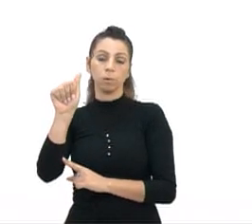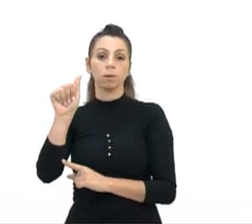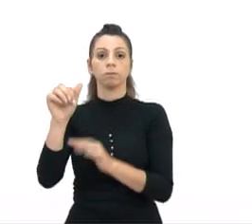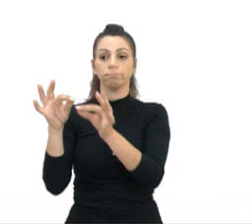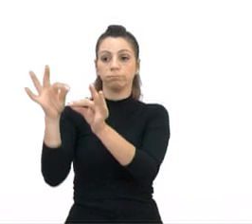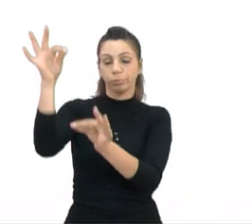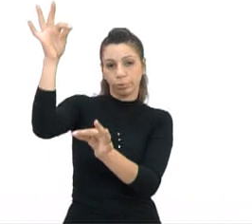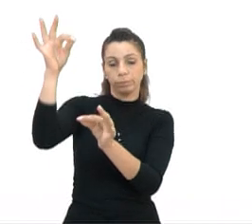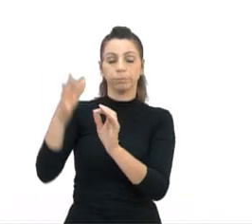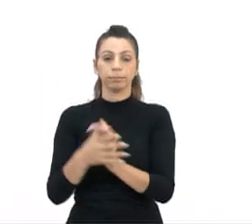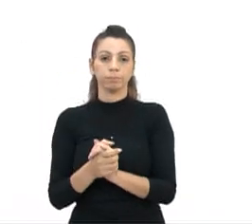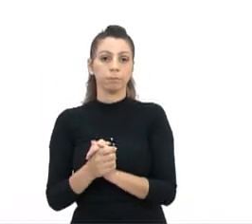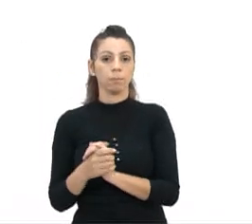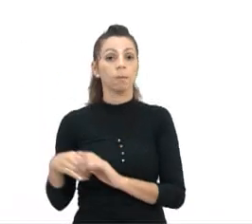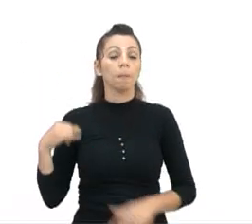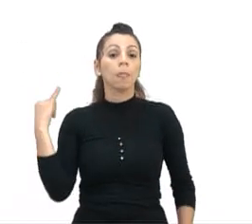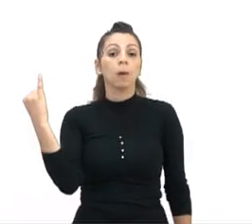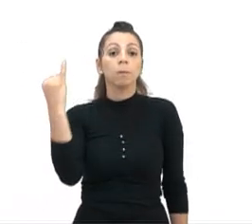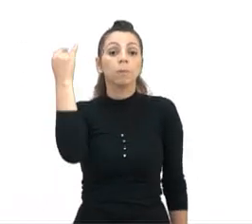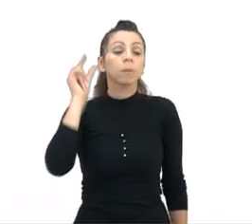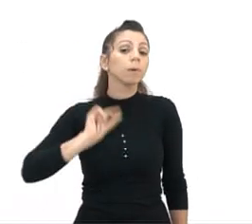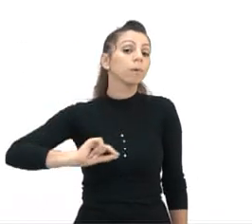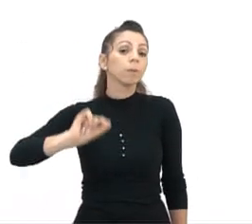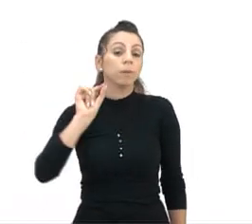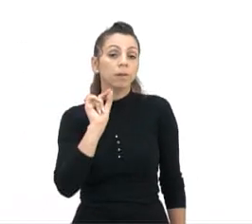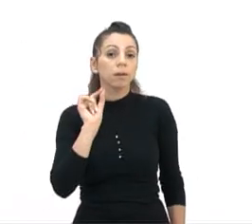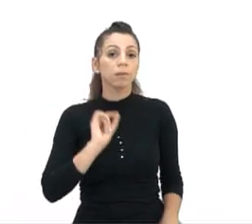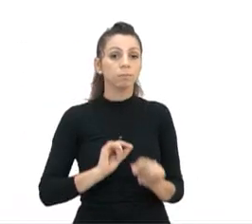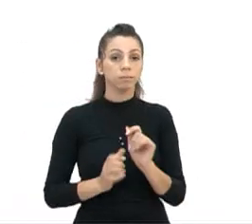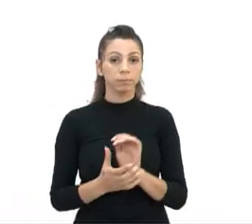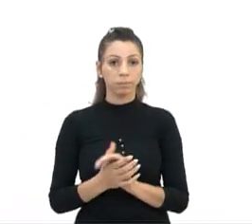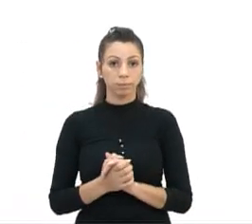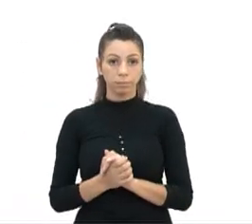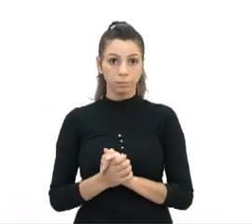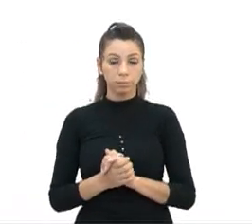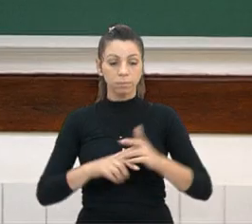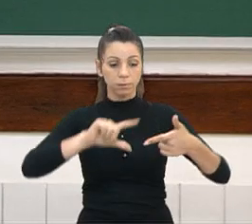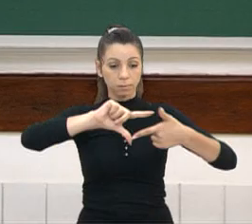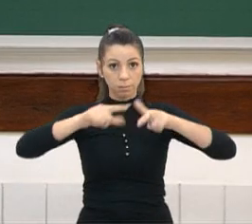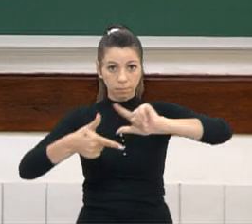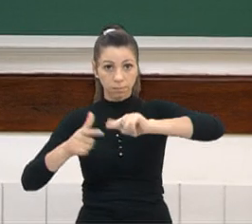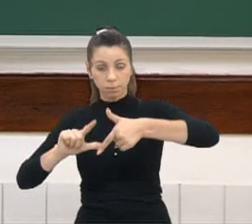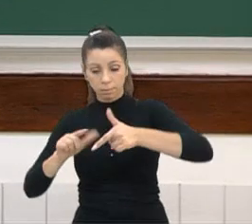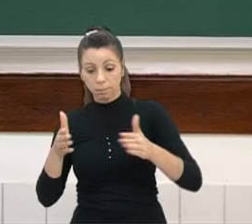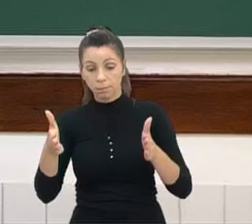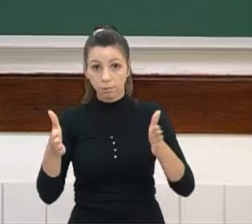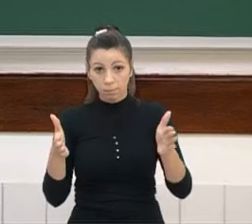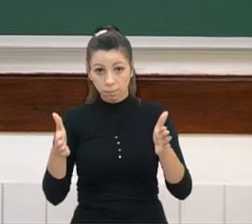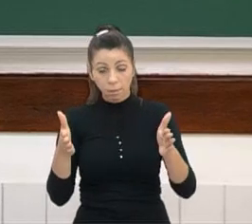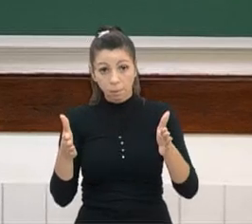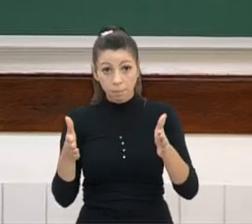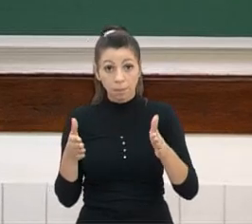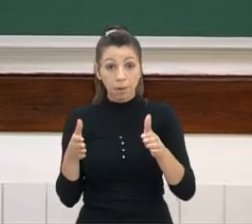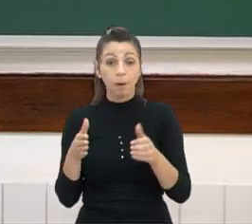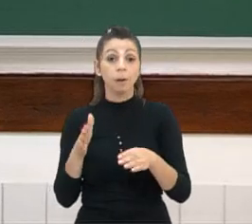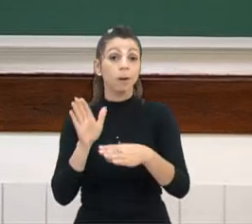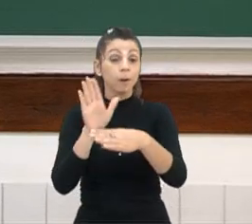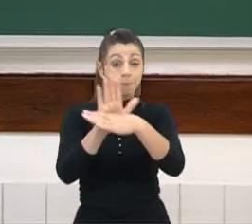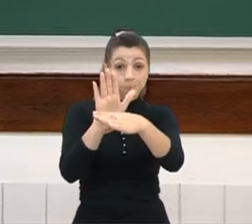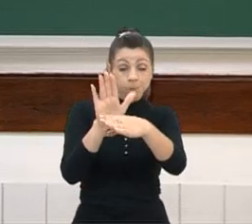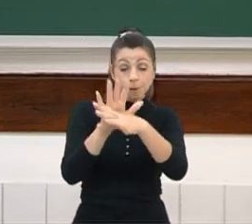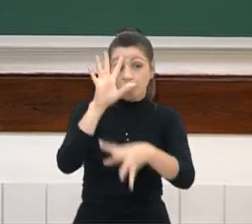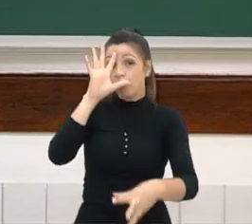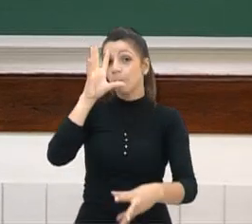Uma coisa importante é o seguinte: nós vamos trabalhar com geometria nesse momento para te ajudar a